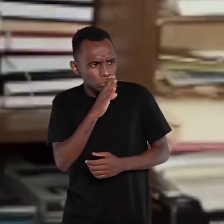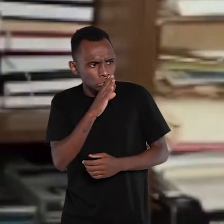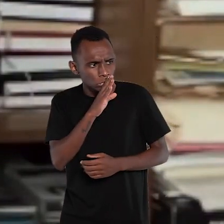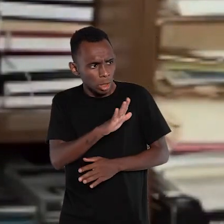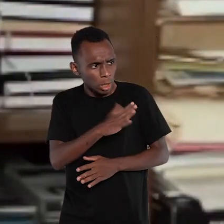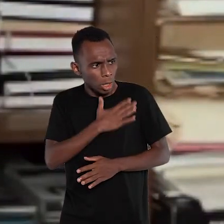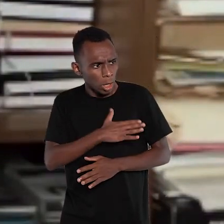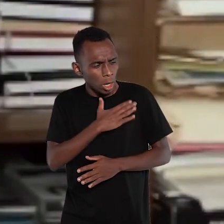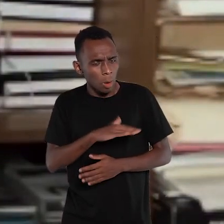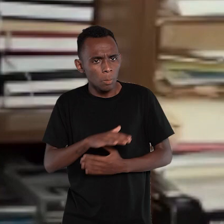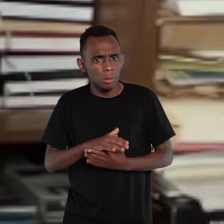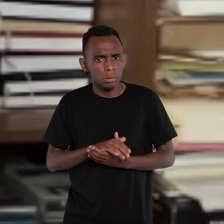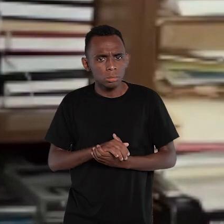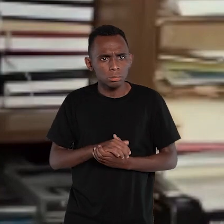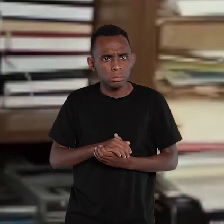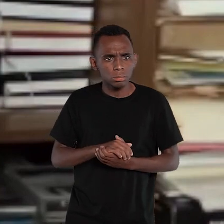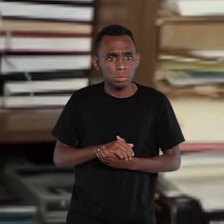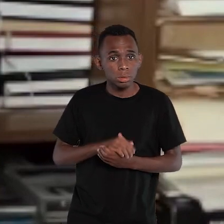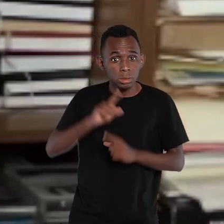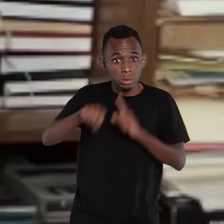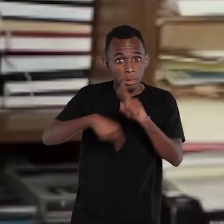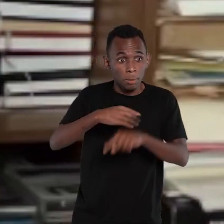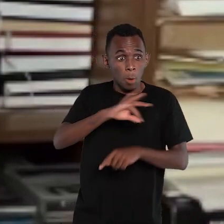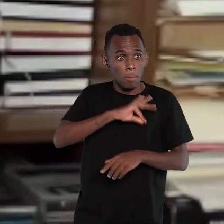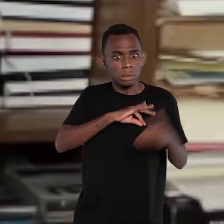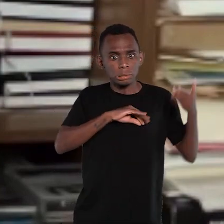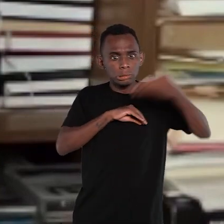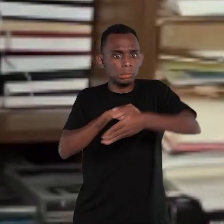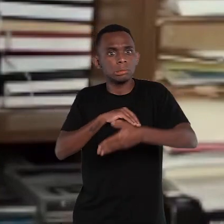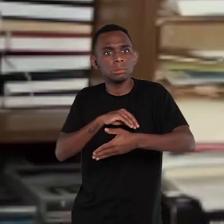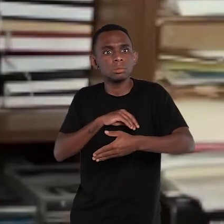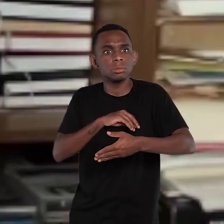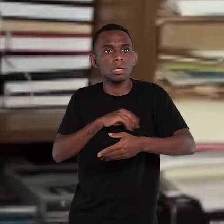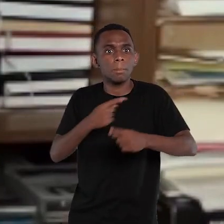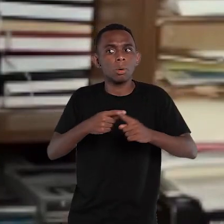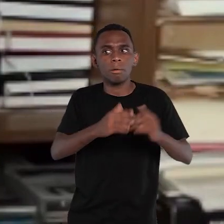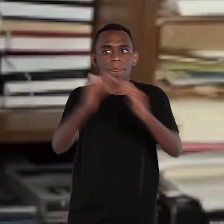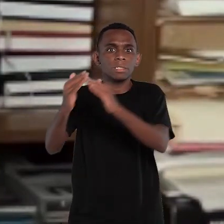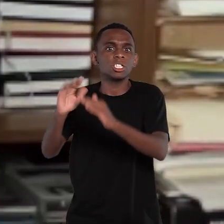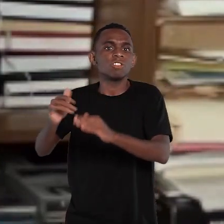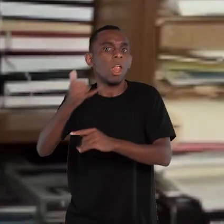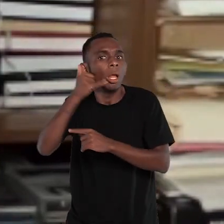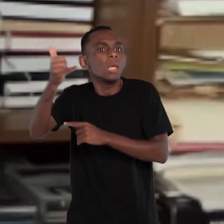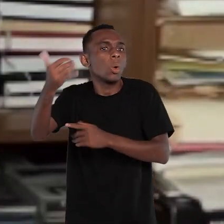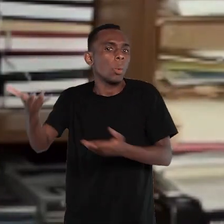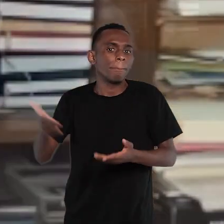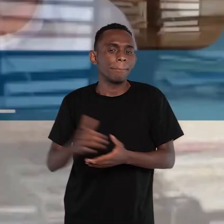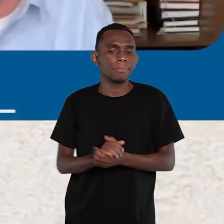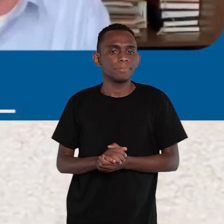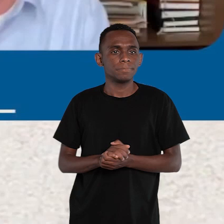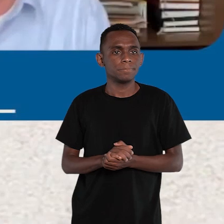levantou a voz para ser ouvido também no quarto. Daqui a pouco a polícia aparece. Algum vizinho já deve ter ligado.